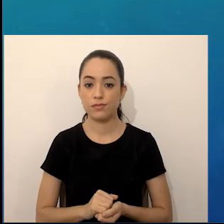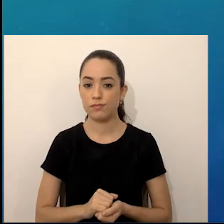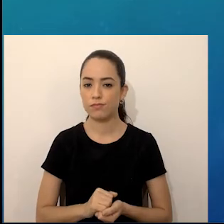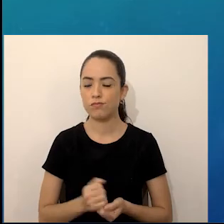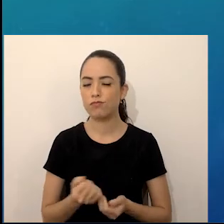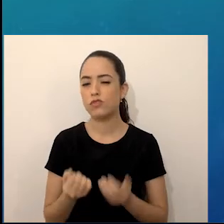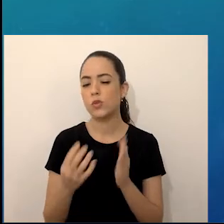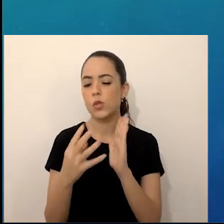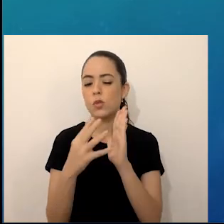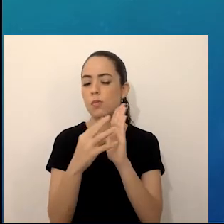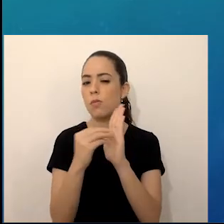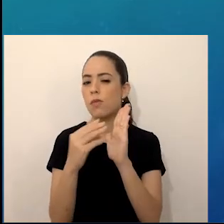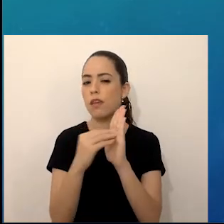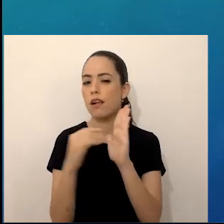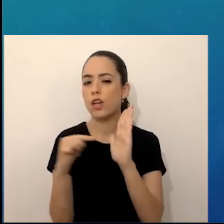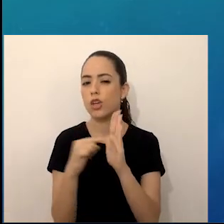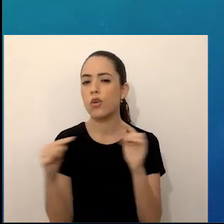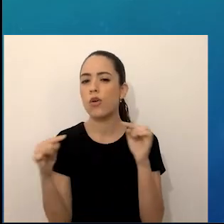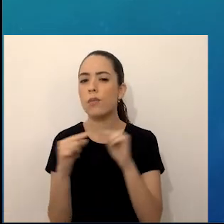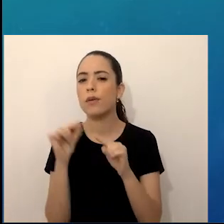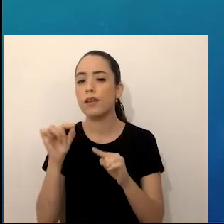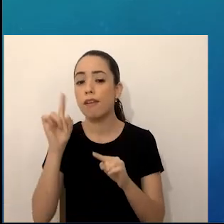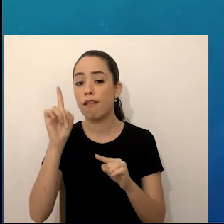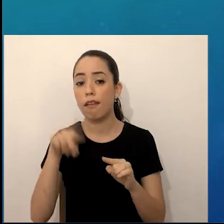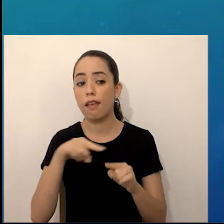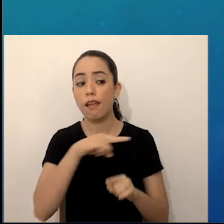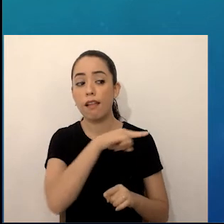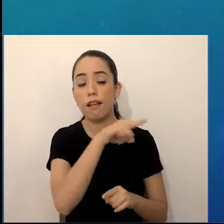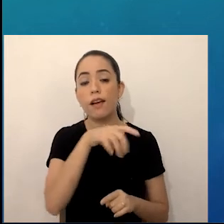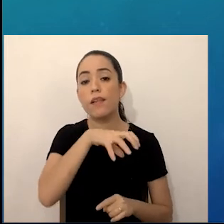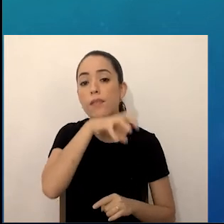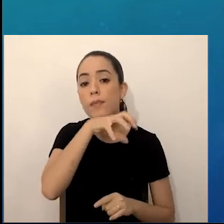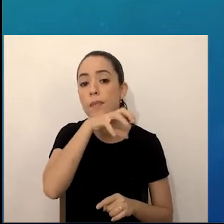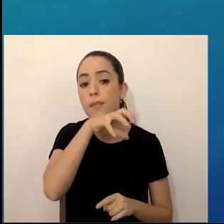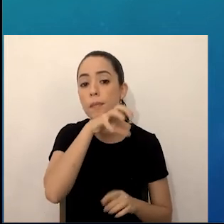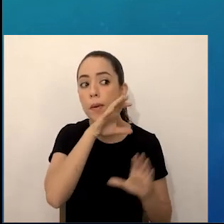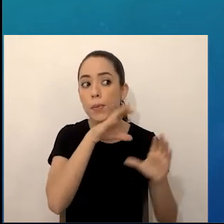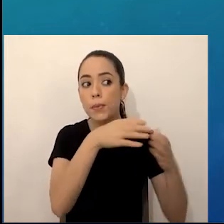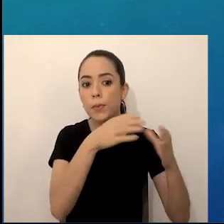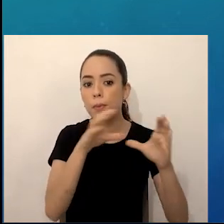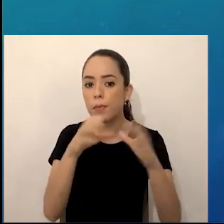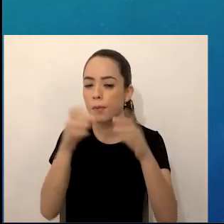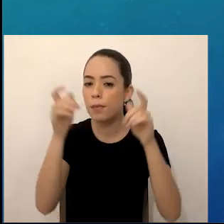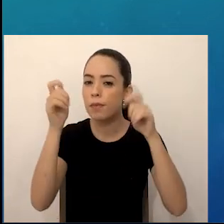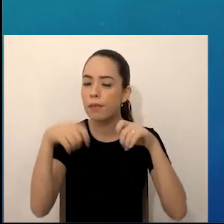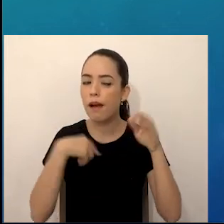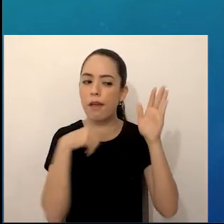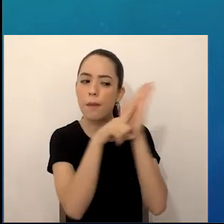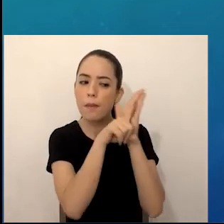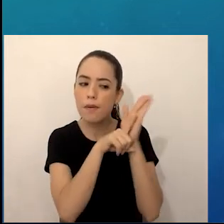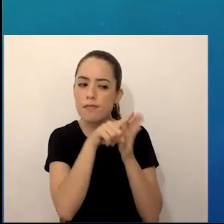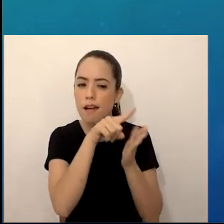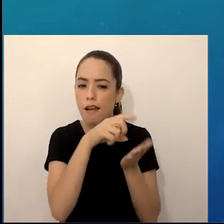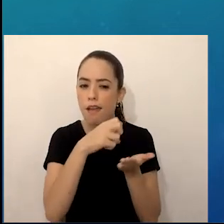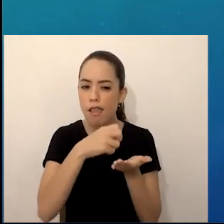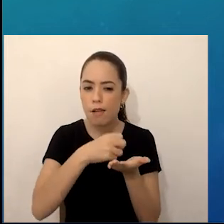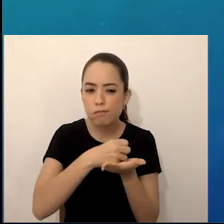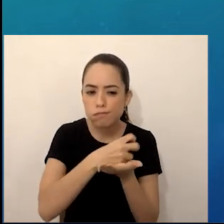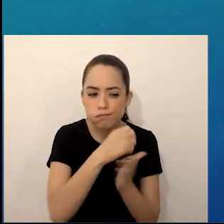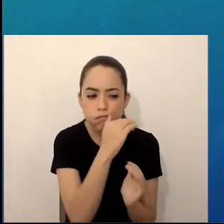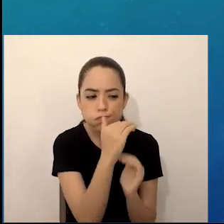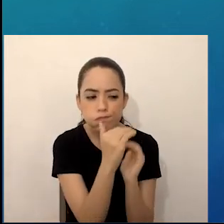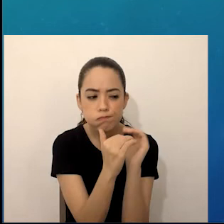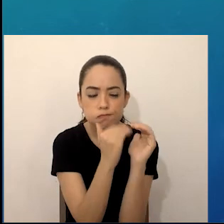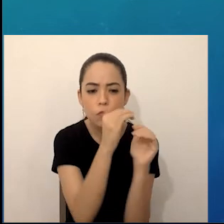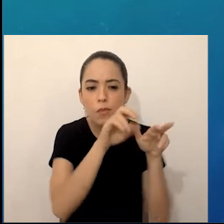Organismos modelos são espécies às quais podemos investigar os estágios de desenvolvimento e que